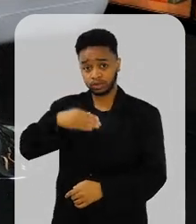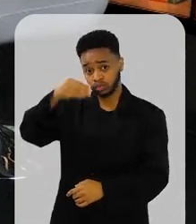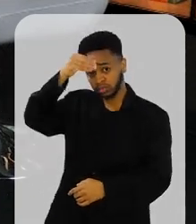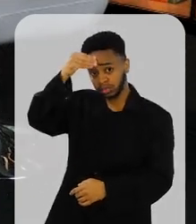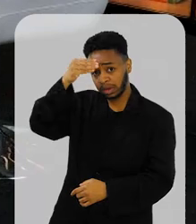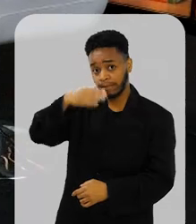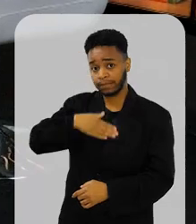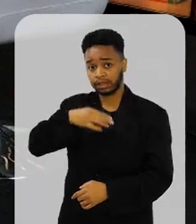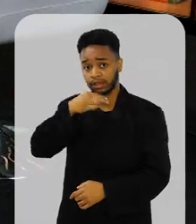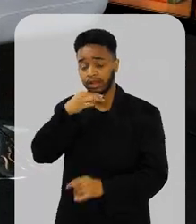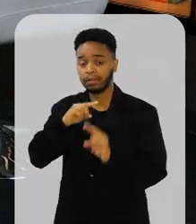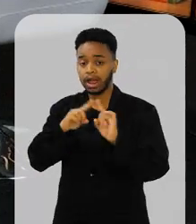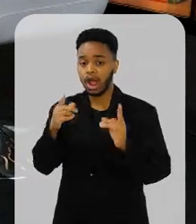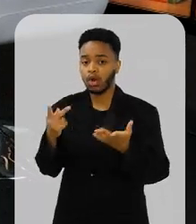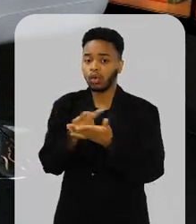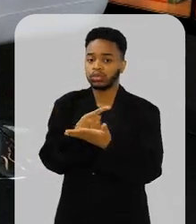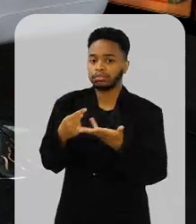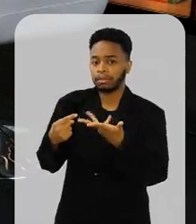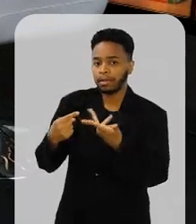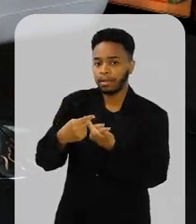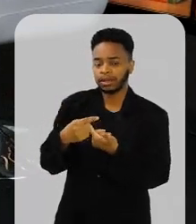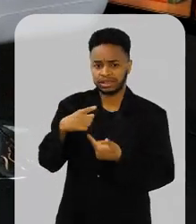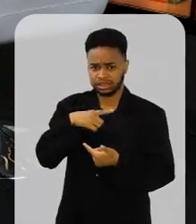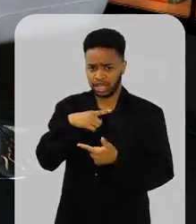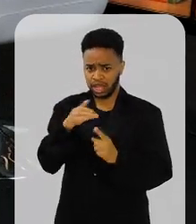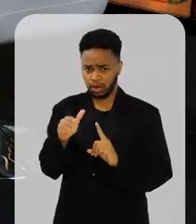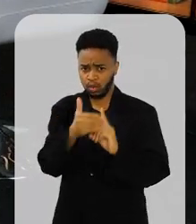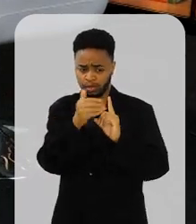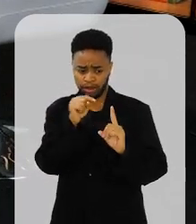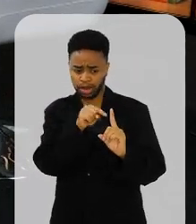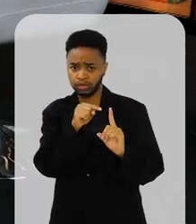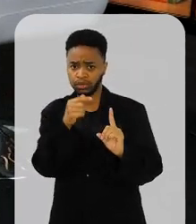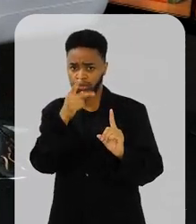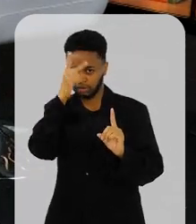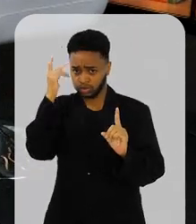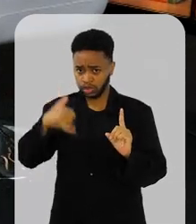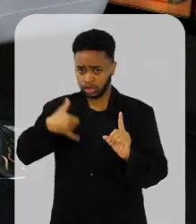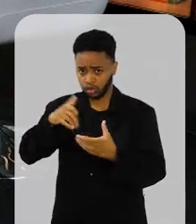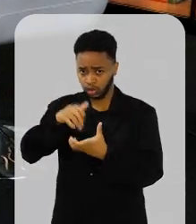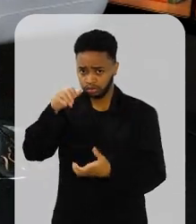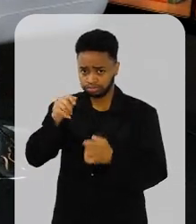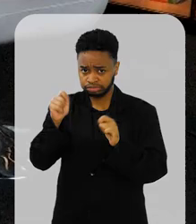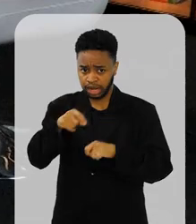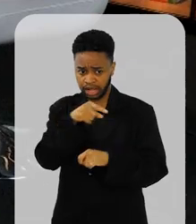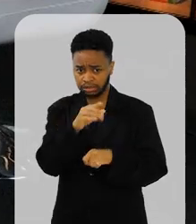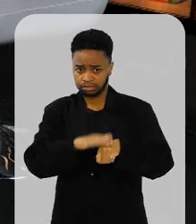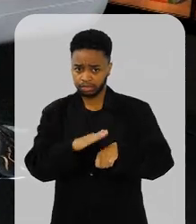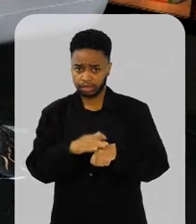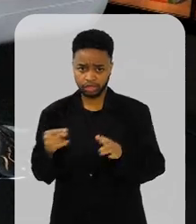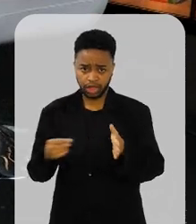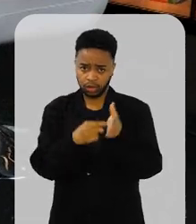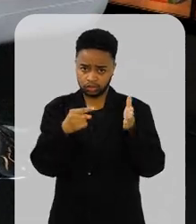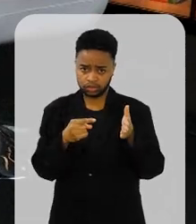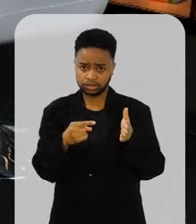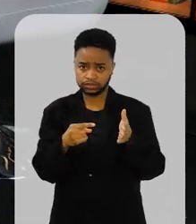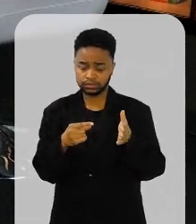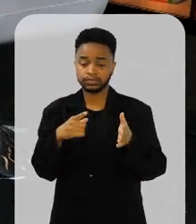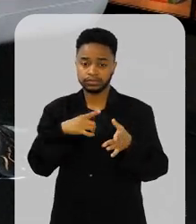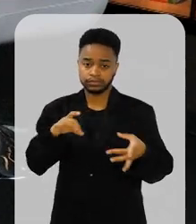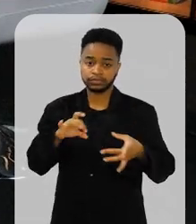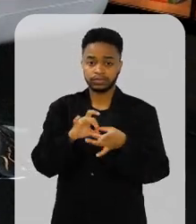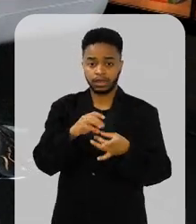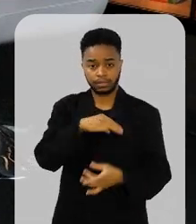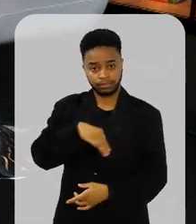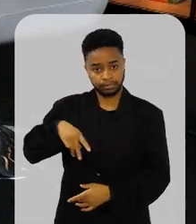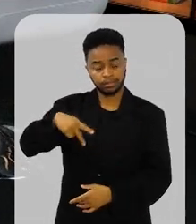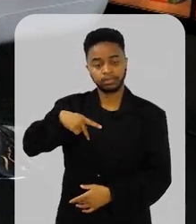minha neta, mas está acontecendo. Tem esse acolhimento para o próprio idoso fazer a denúncia? Ministério Público, né?